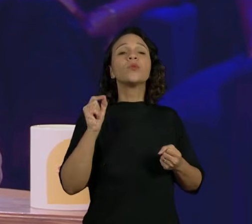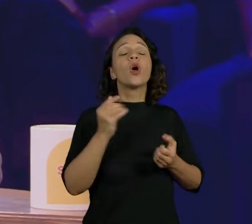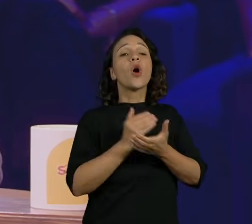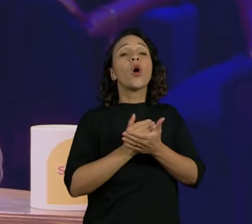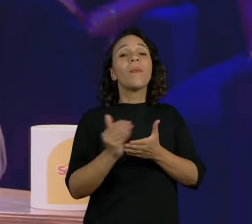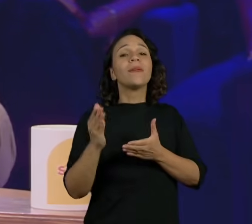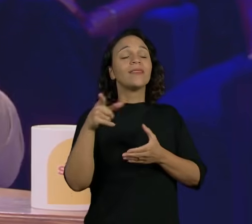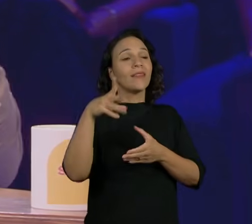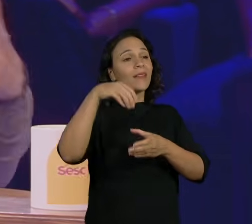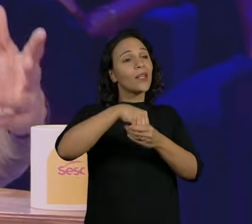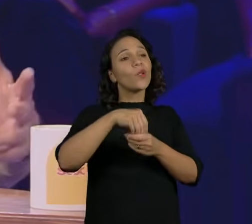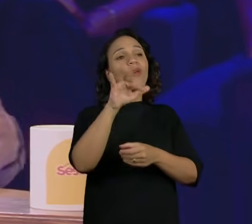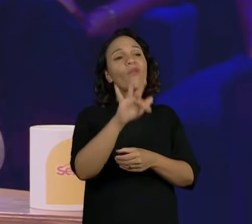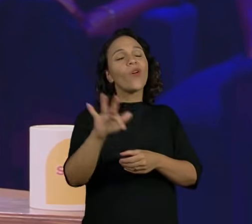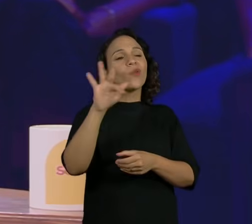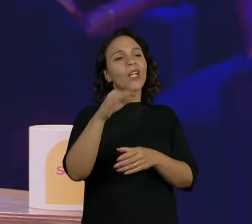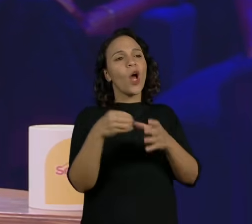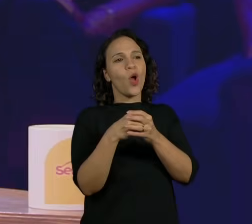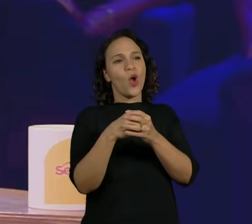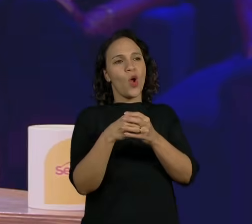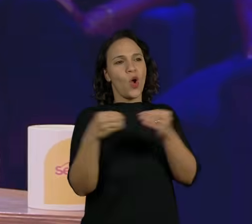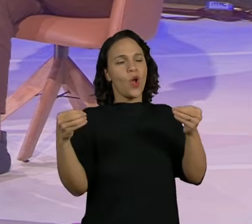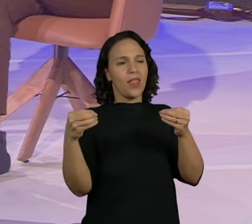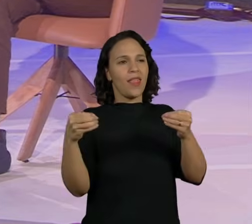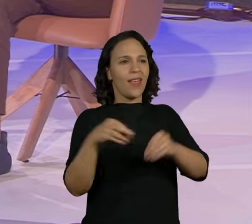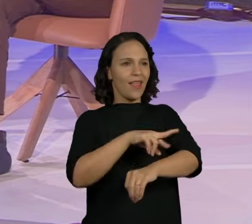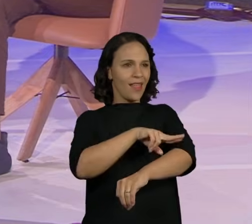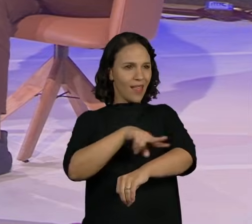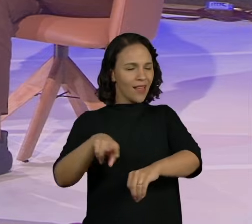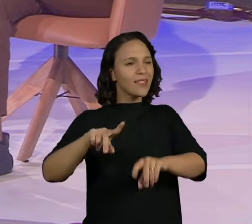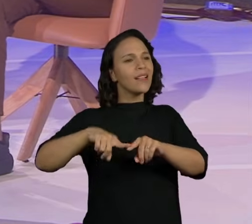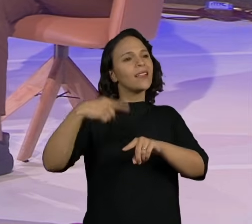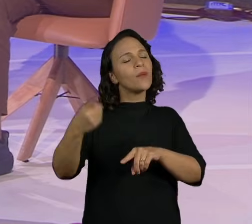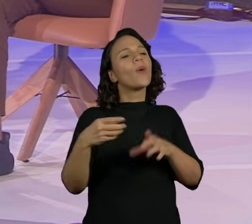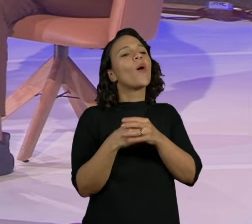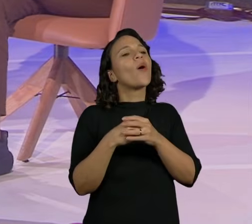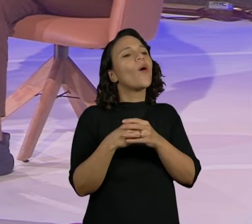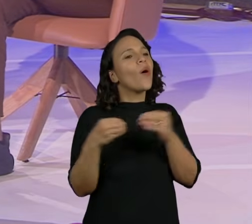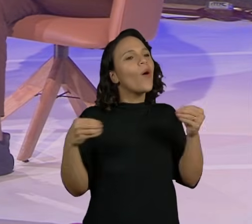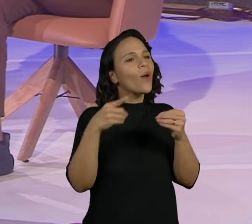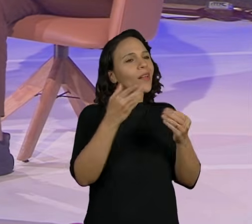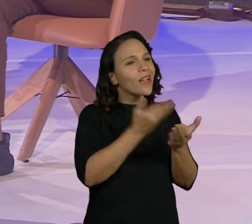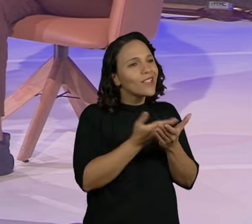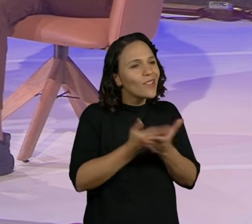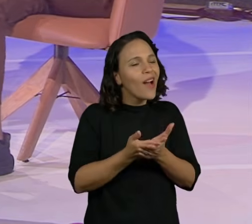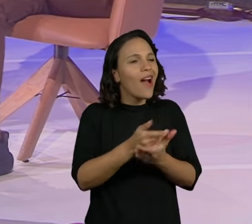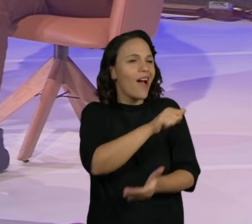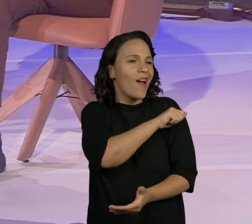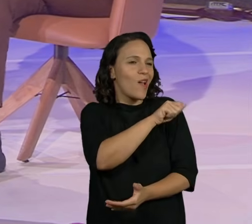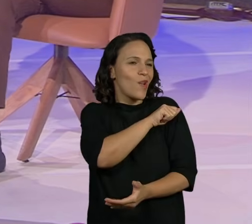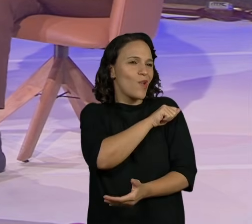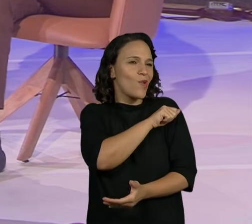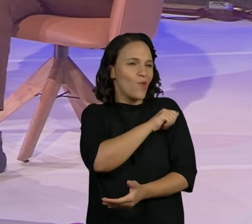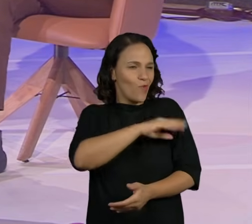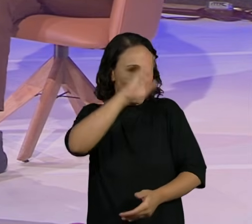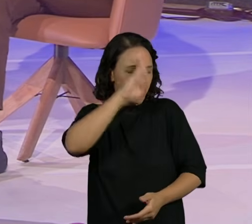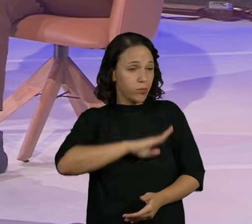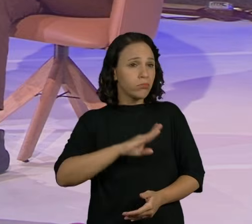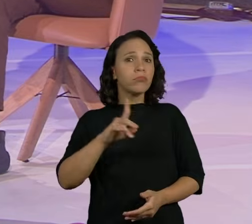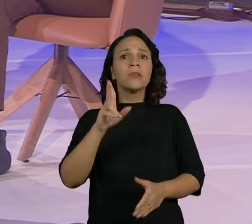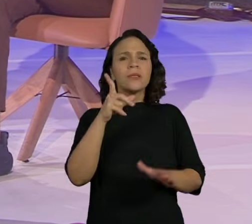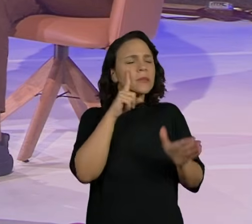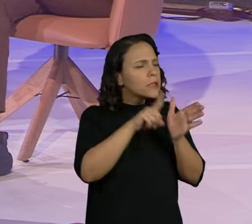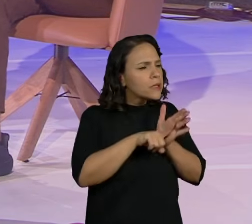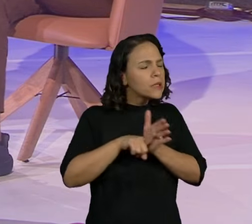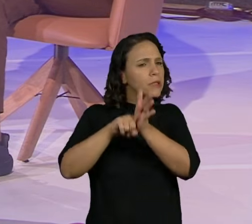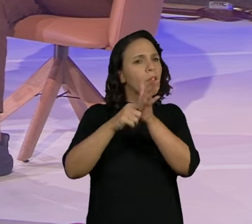nas universidades, depois cotas de alunos de escolas públicas. Toda a ciência feita em torno disso mostrou que a universidade melhorou